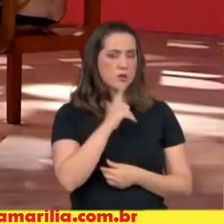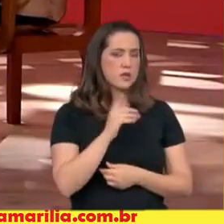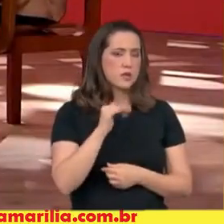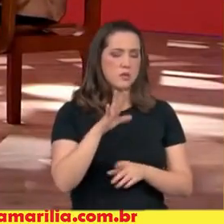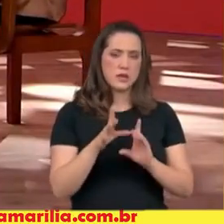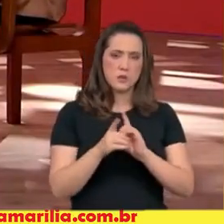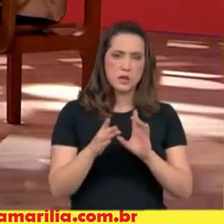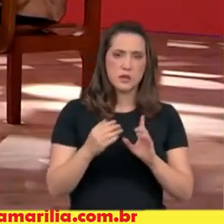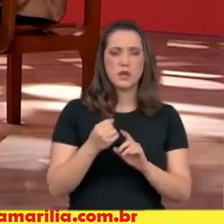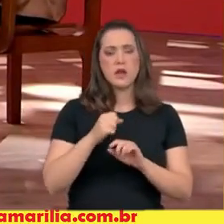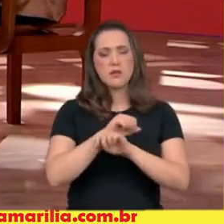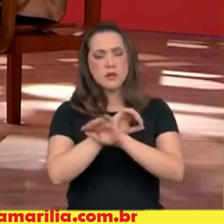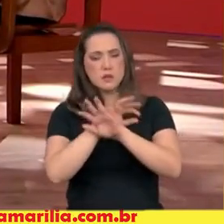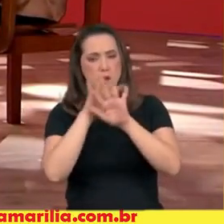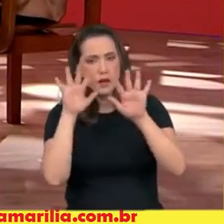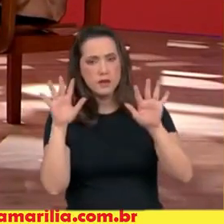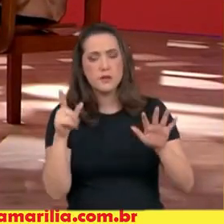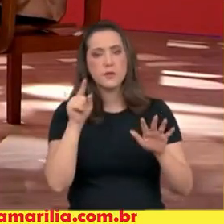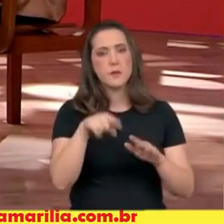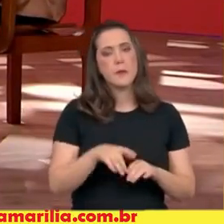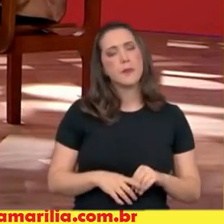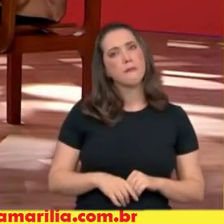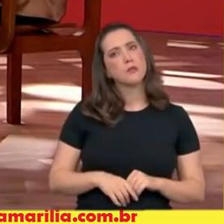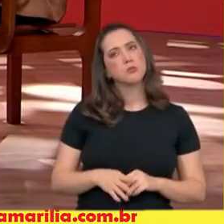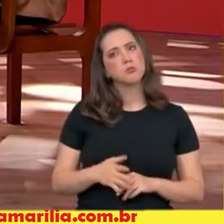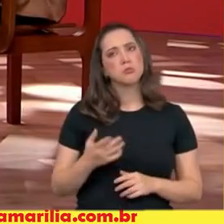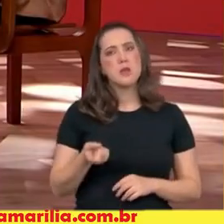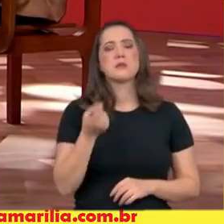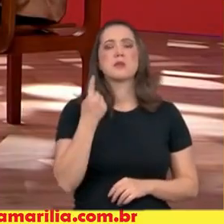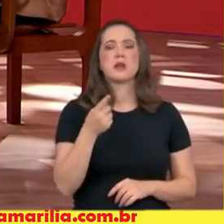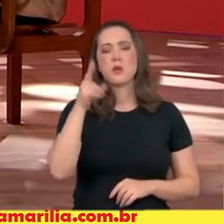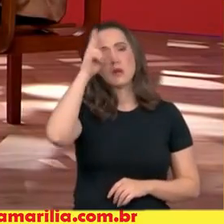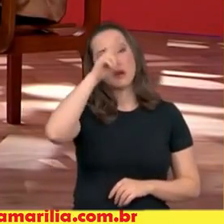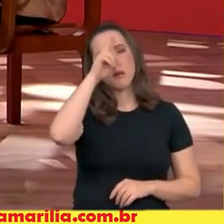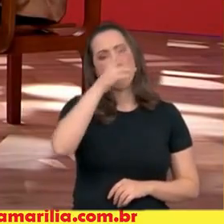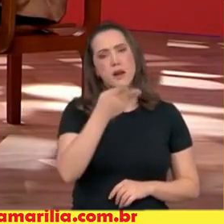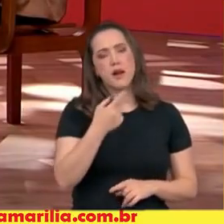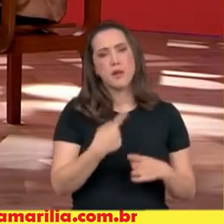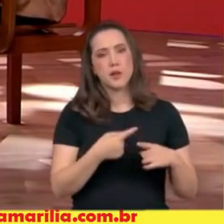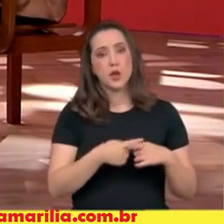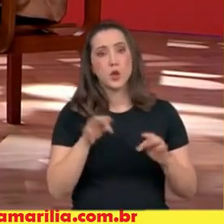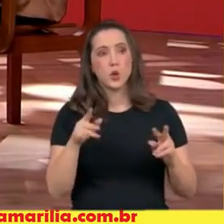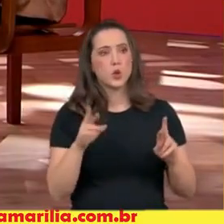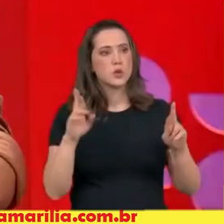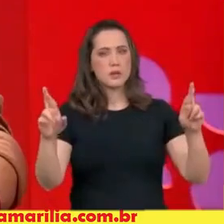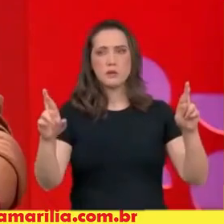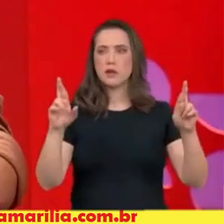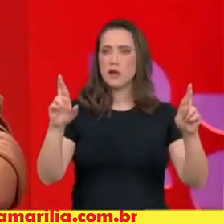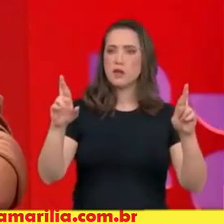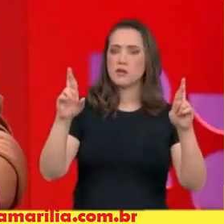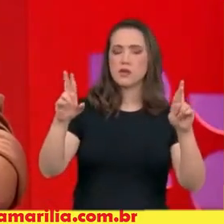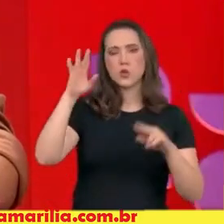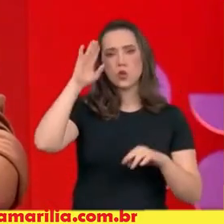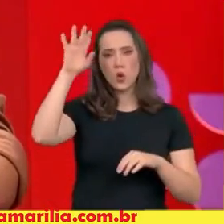mais transparência. Claro. Realmente, fica bizarro lembrar disso hoje em dia, porque todo mundo tinha uma esperança muito grande em relação a isso. Todo mundo acreditava nesse